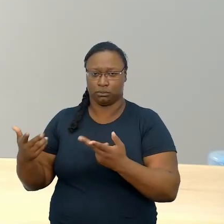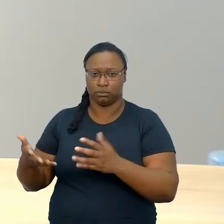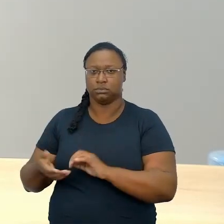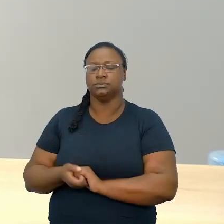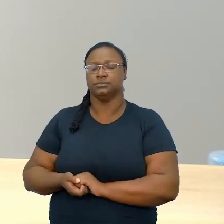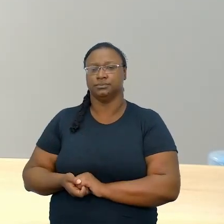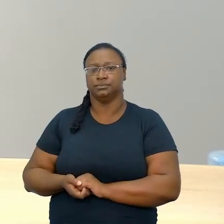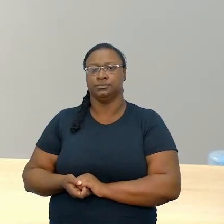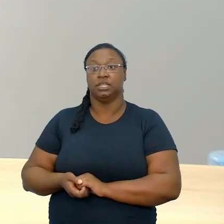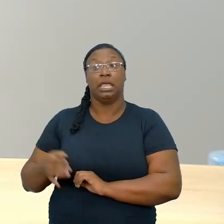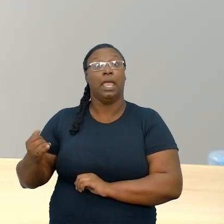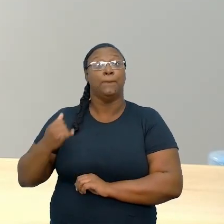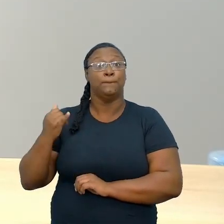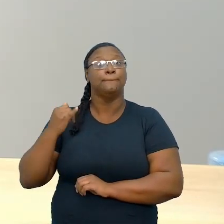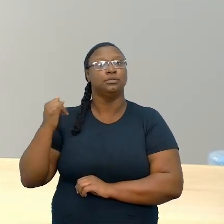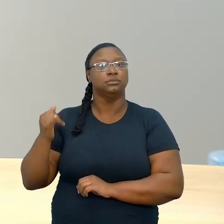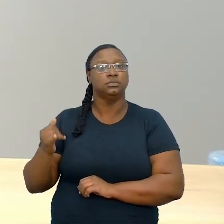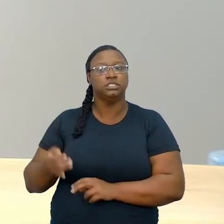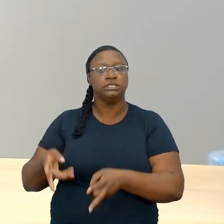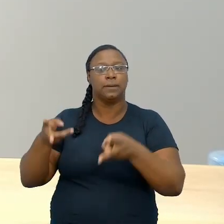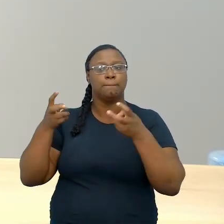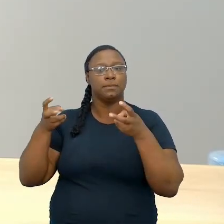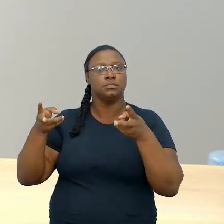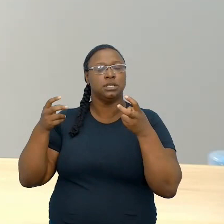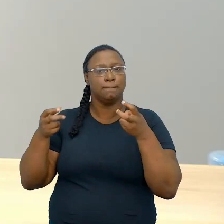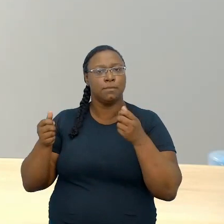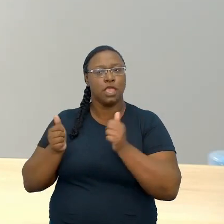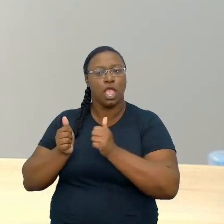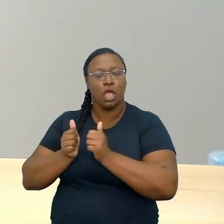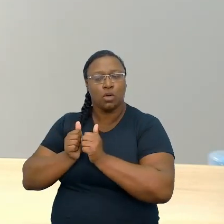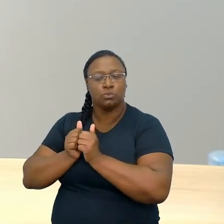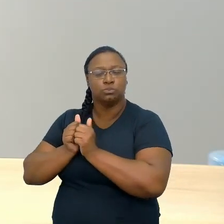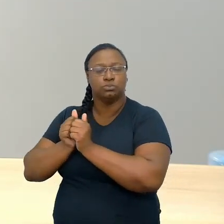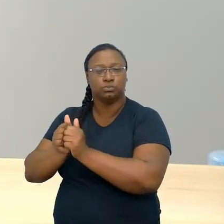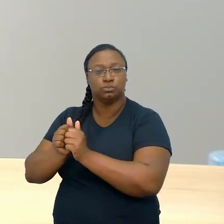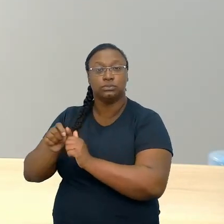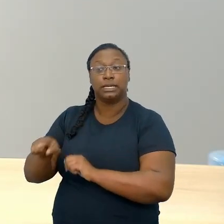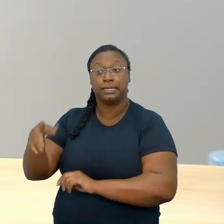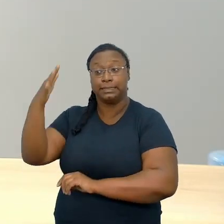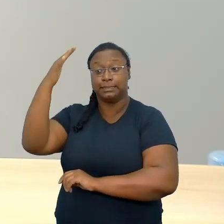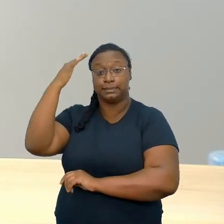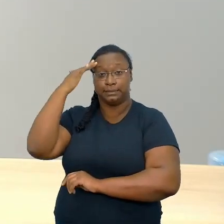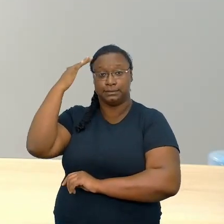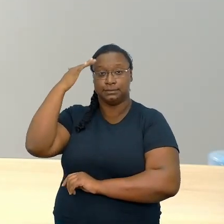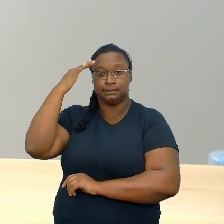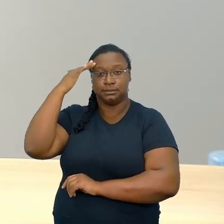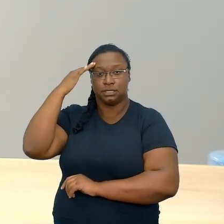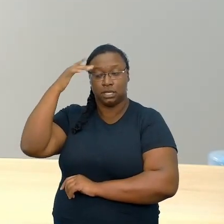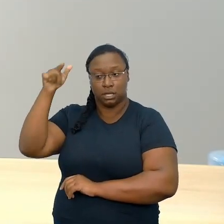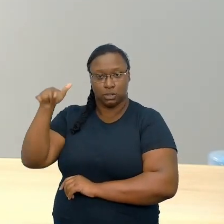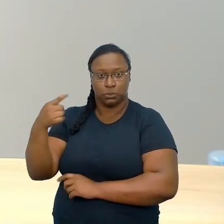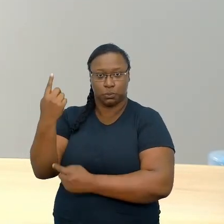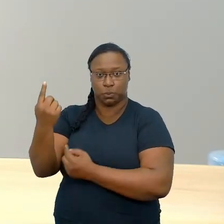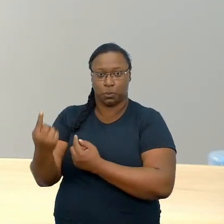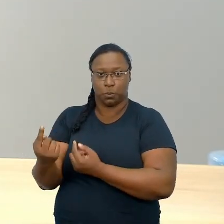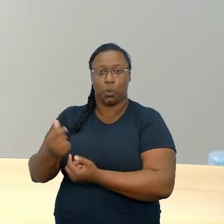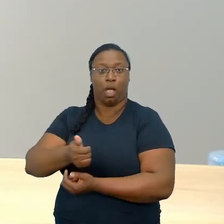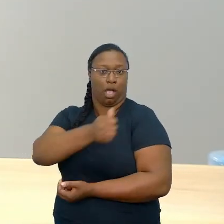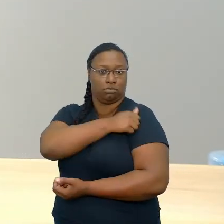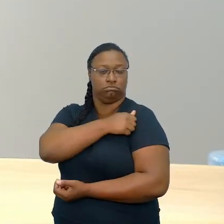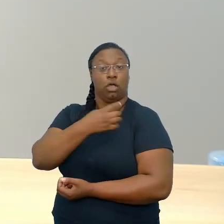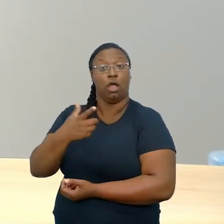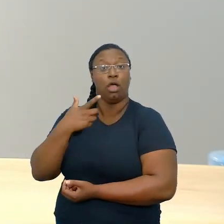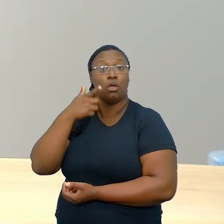É bastante importante você fazer esse acompanhamento, né? Assim que você vai entender se ele conseguiu compreender